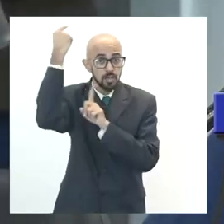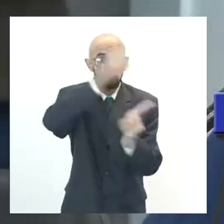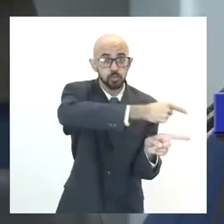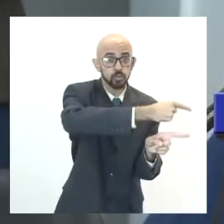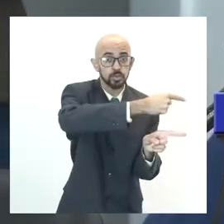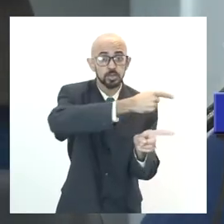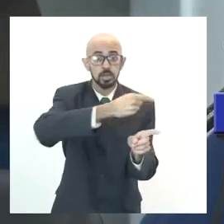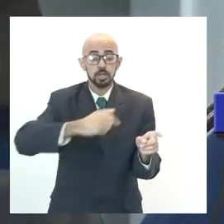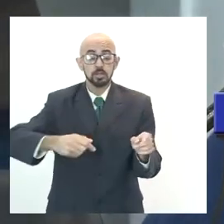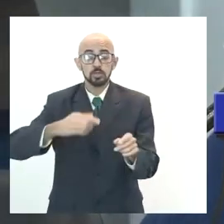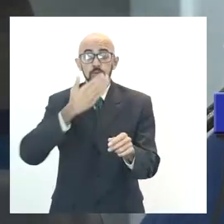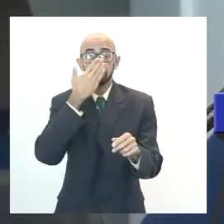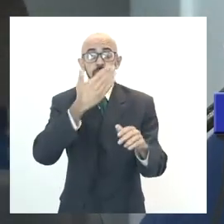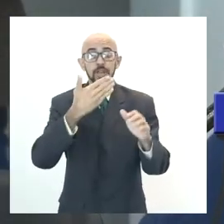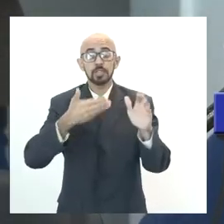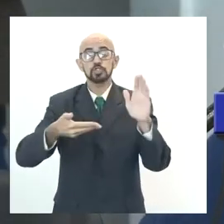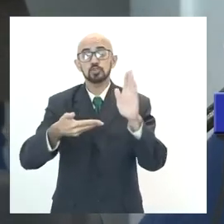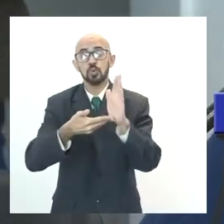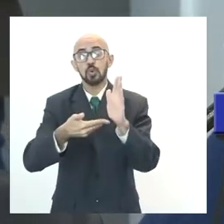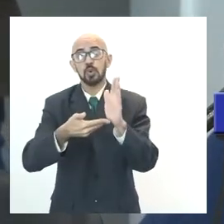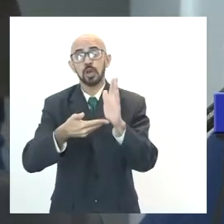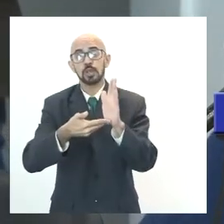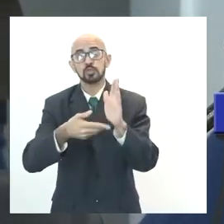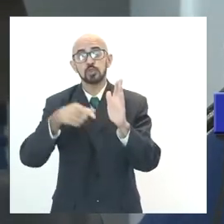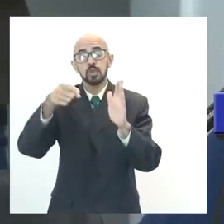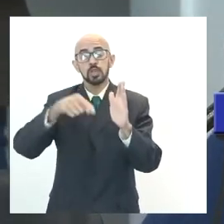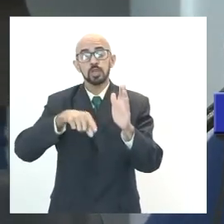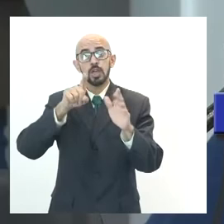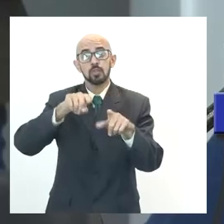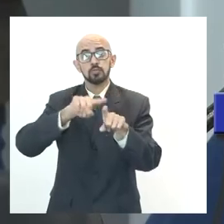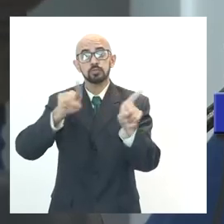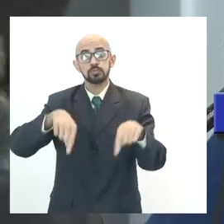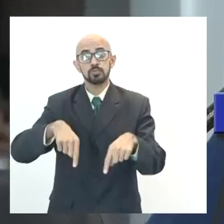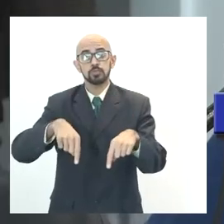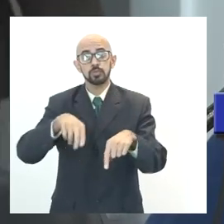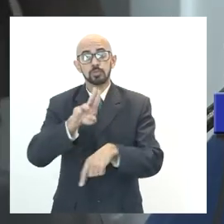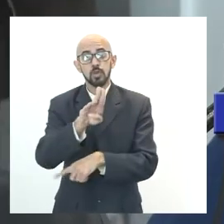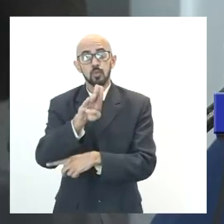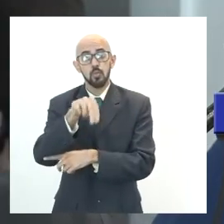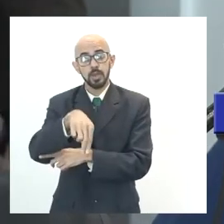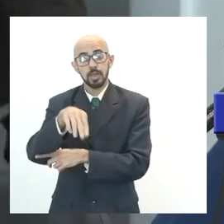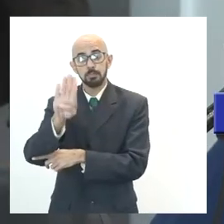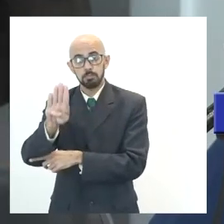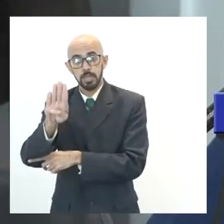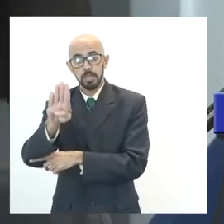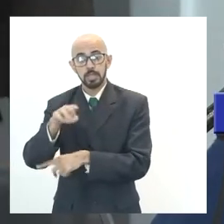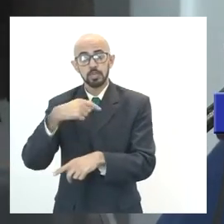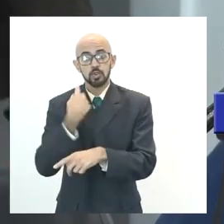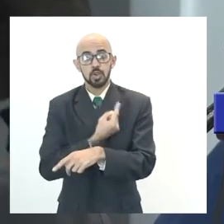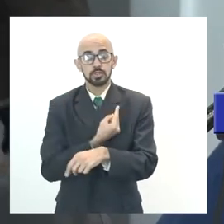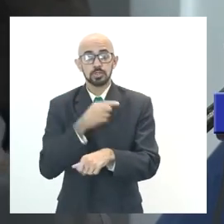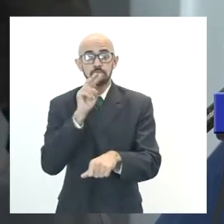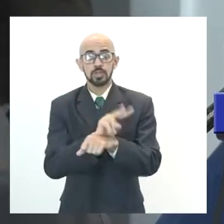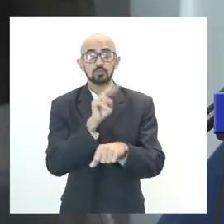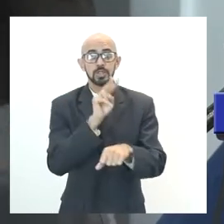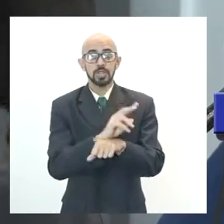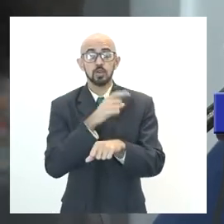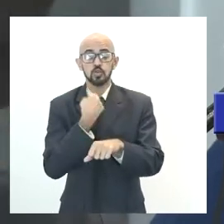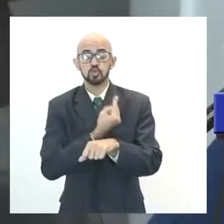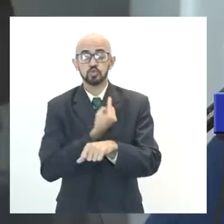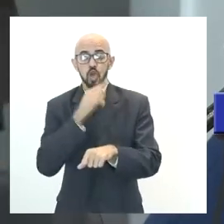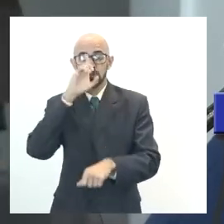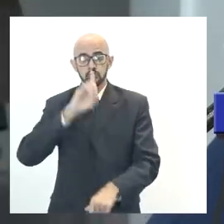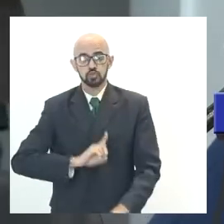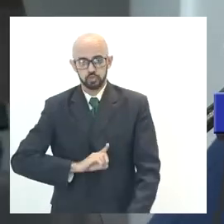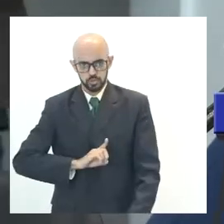apelo cabelo não Servidor Público da UnB porque nós estamos ali defendendo os nossos interesses 2003